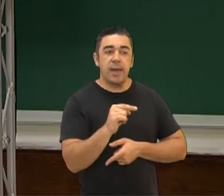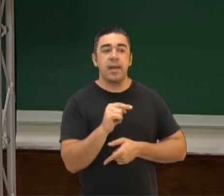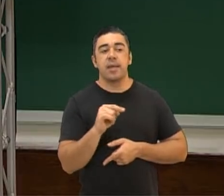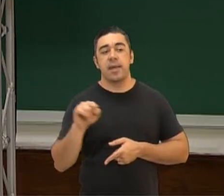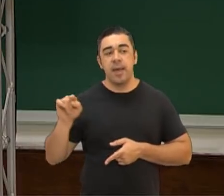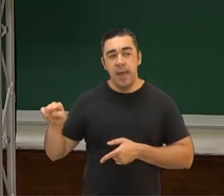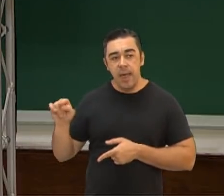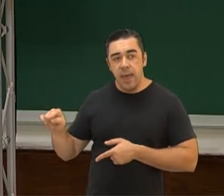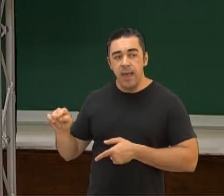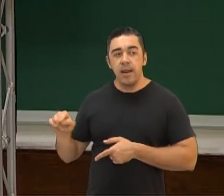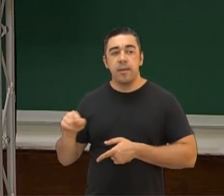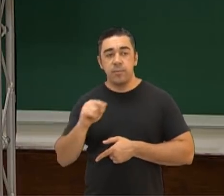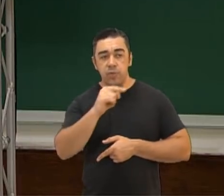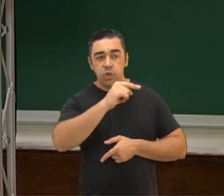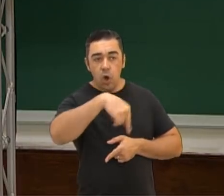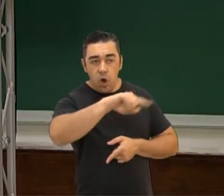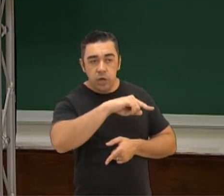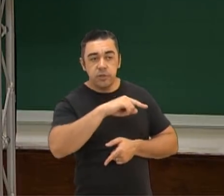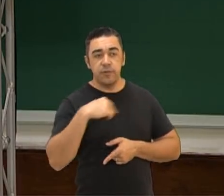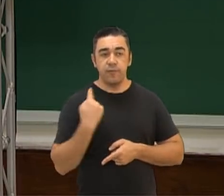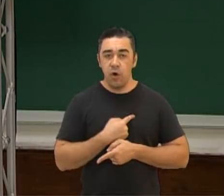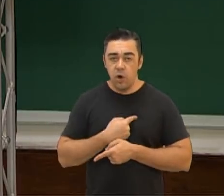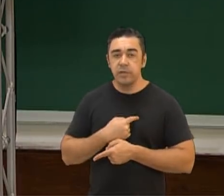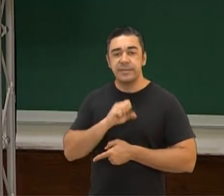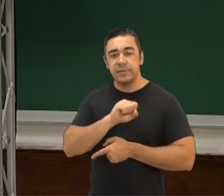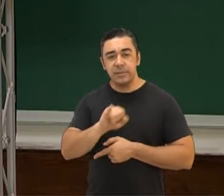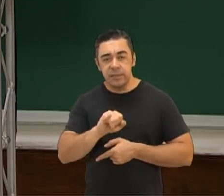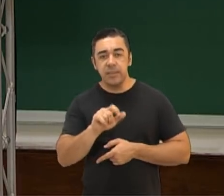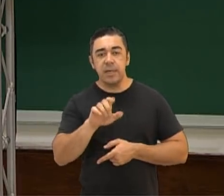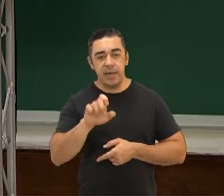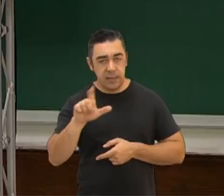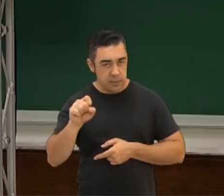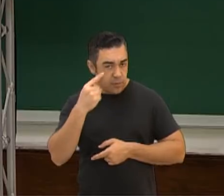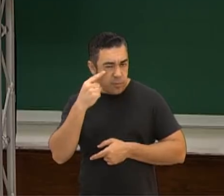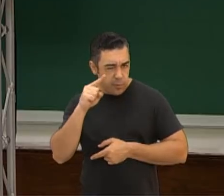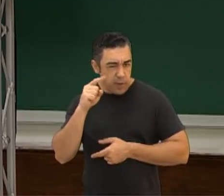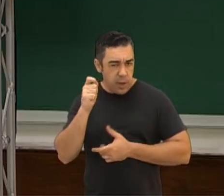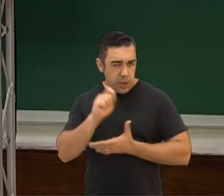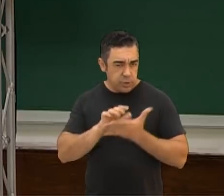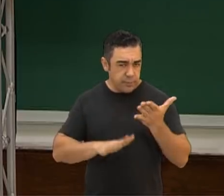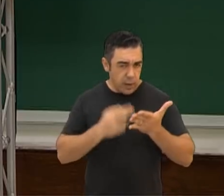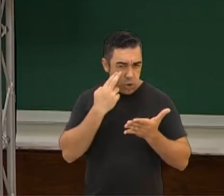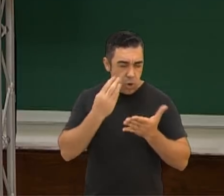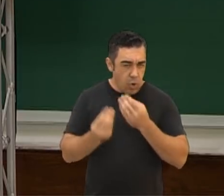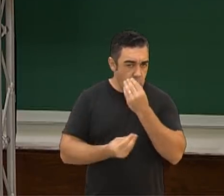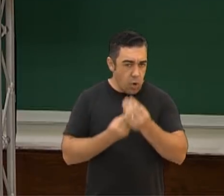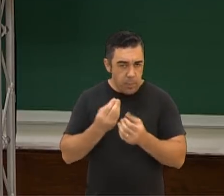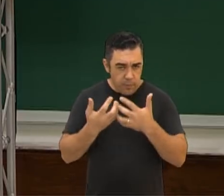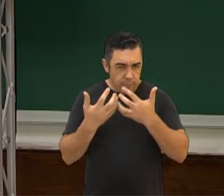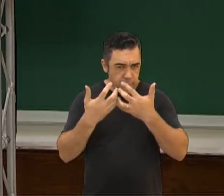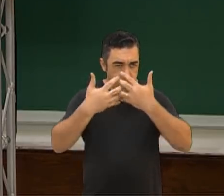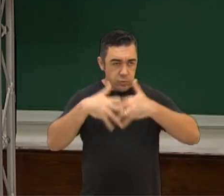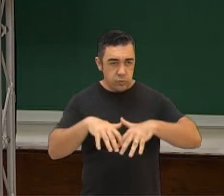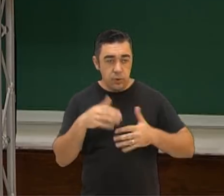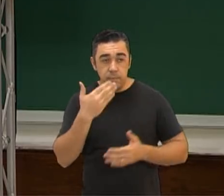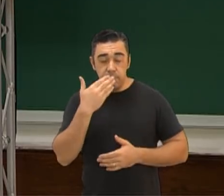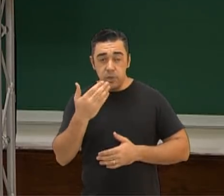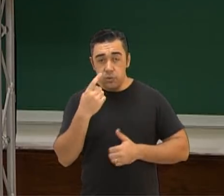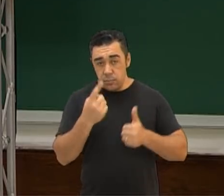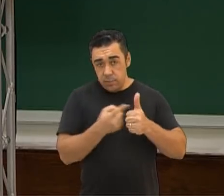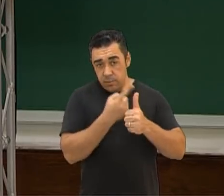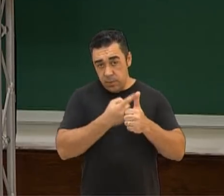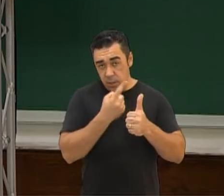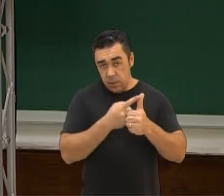eles, ok? Então aí a gente tem essa função que a gente vai ver aqui nos exercícios como que funciona. Então eu vou pedir no exercício 1 que